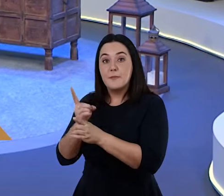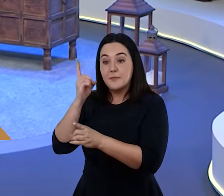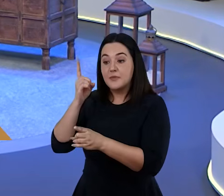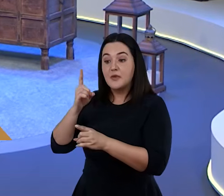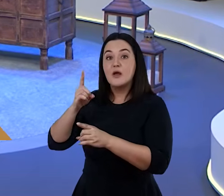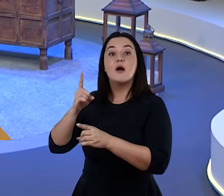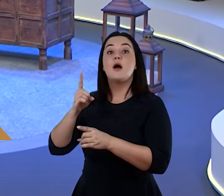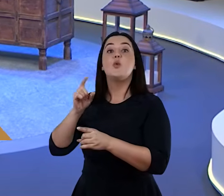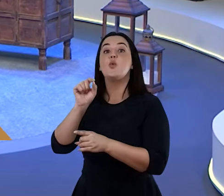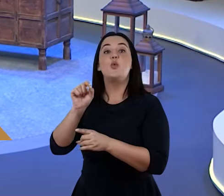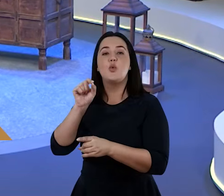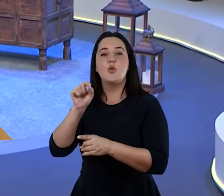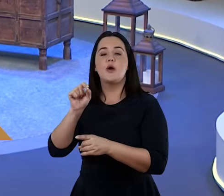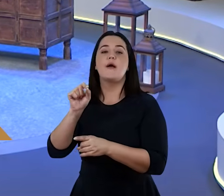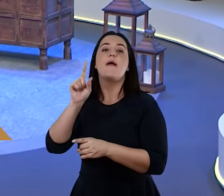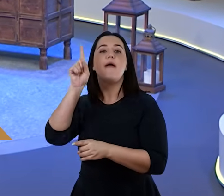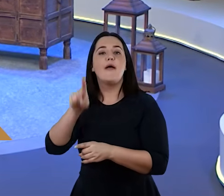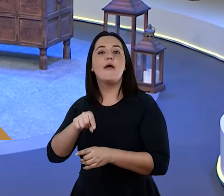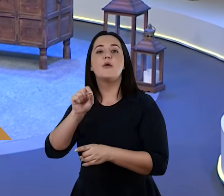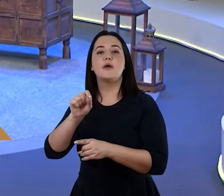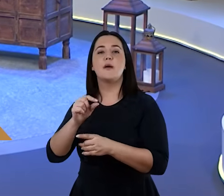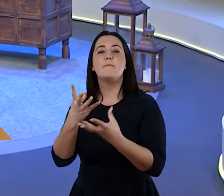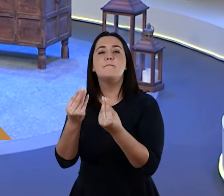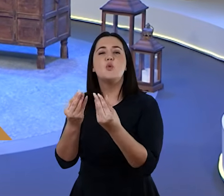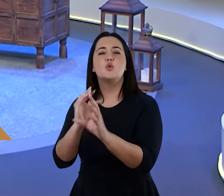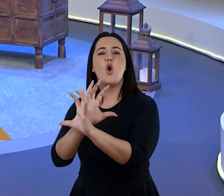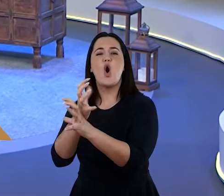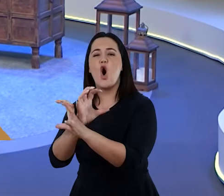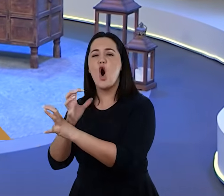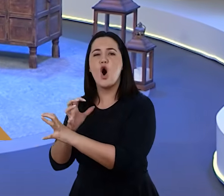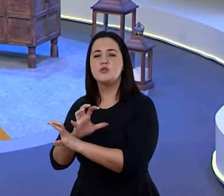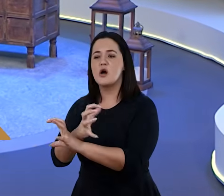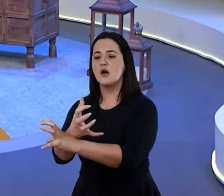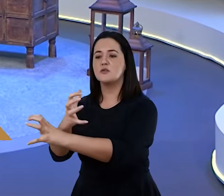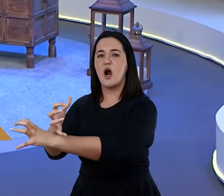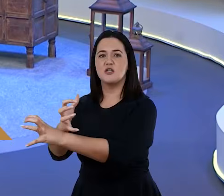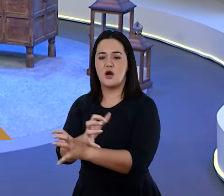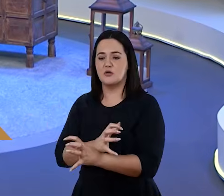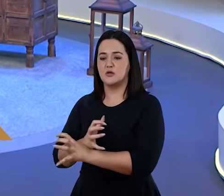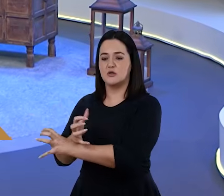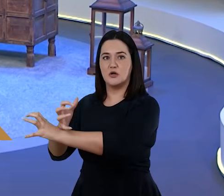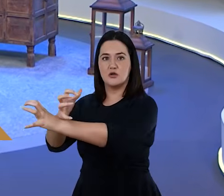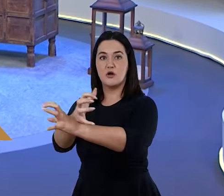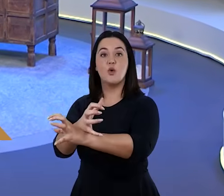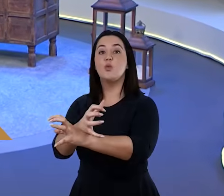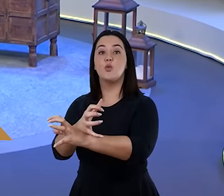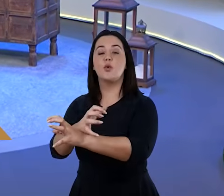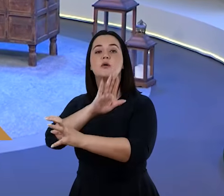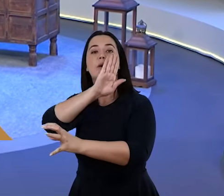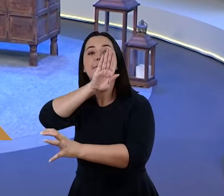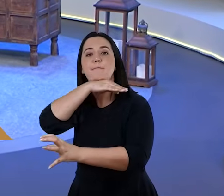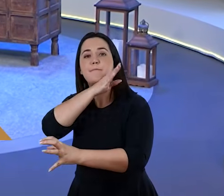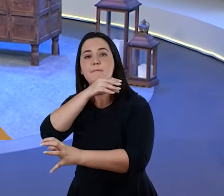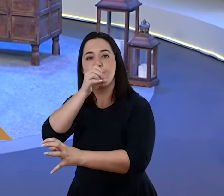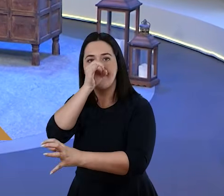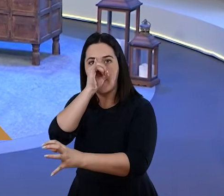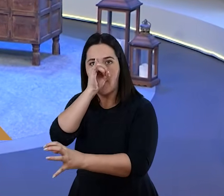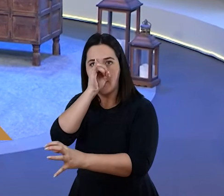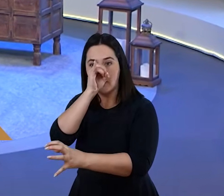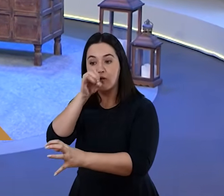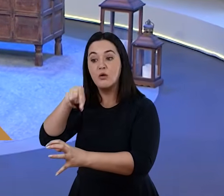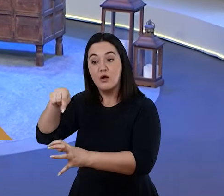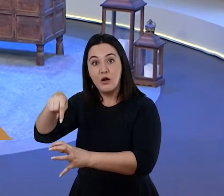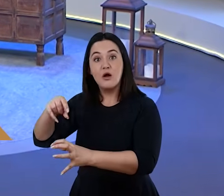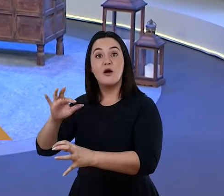perceberam escavando a região foi o achado de uma quantidade muito grande de ossos de porcos no território